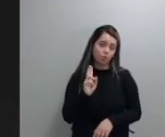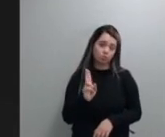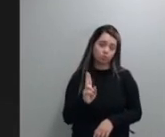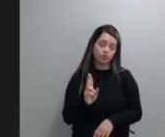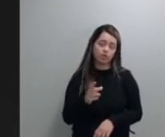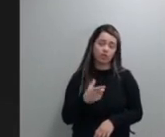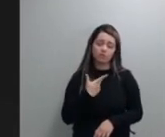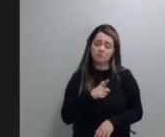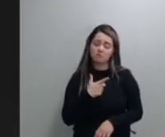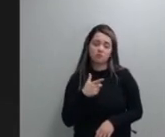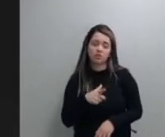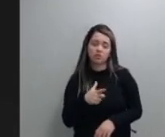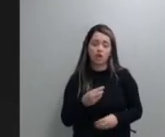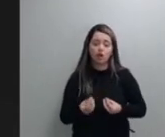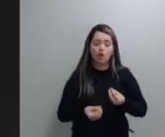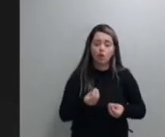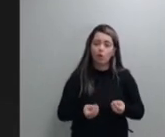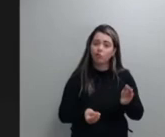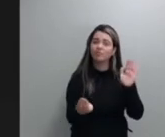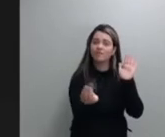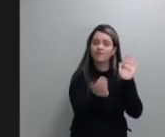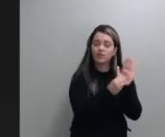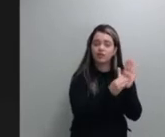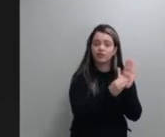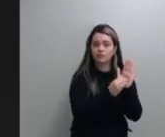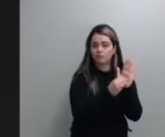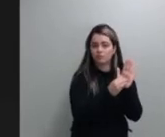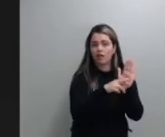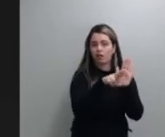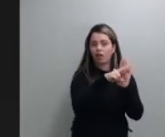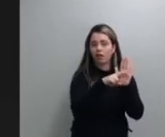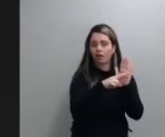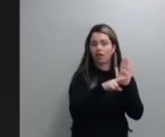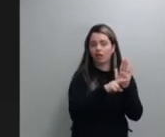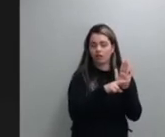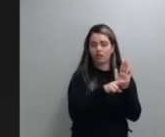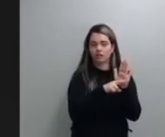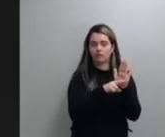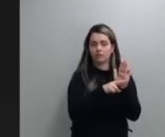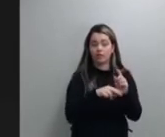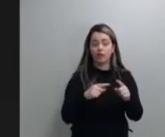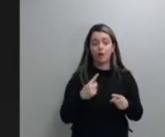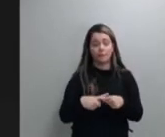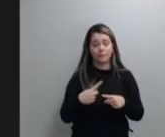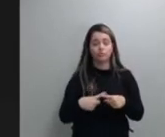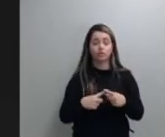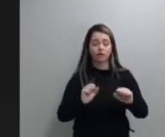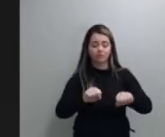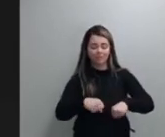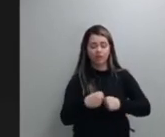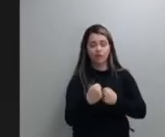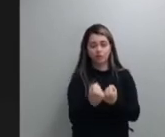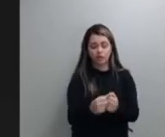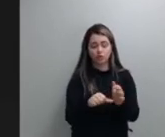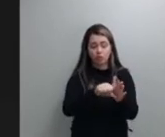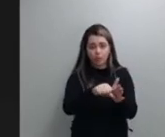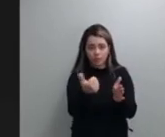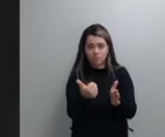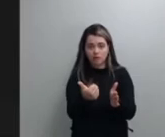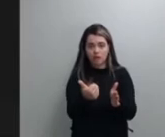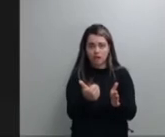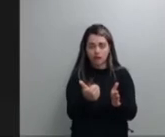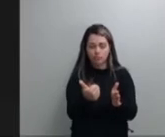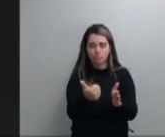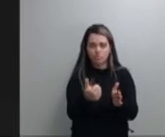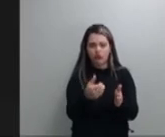fixar esse critério, até porque se defende a manutenção do primeiro critério por ela adotado